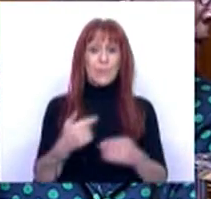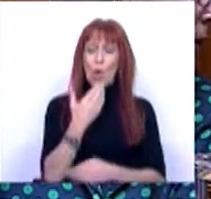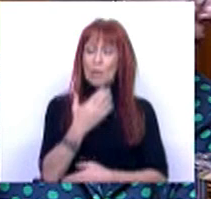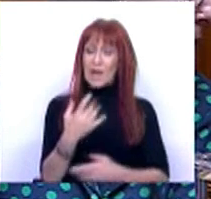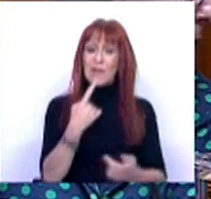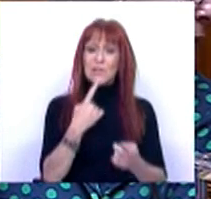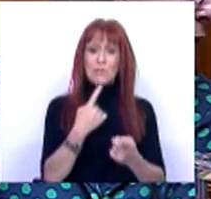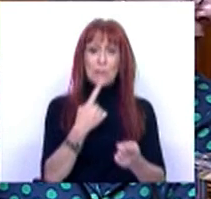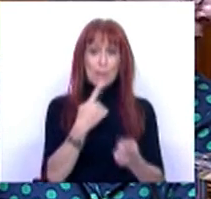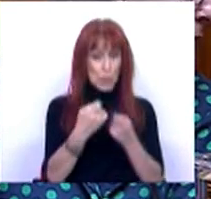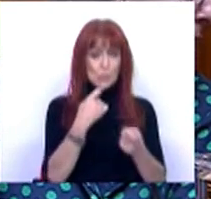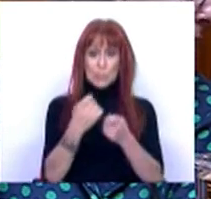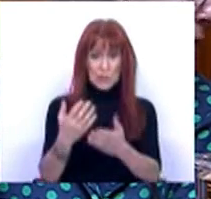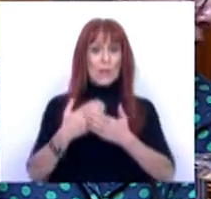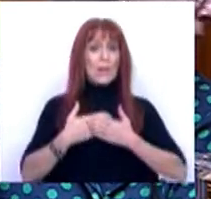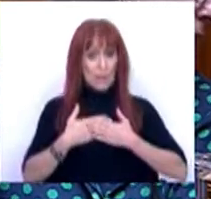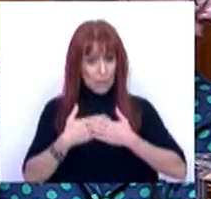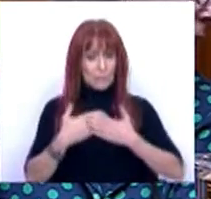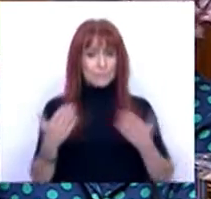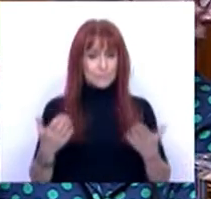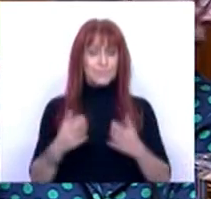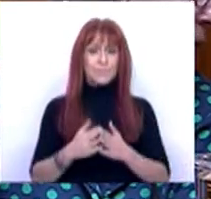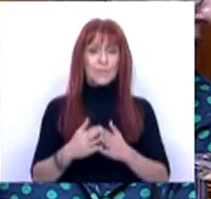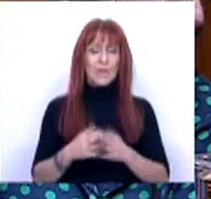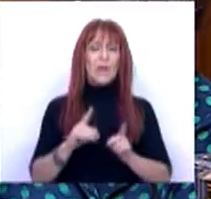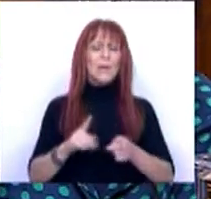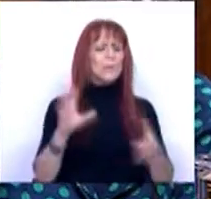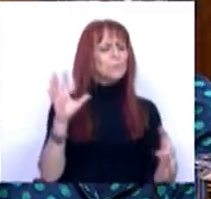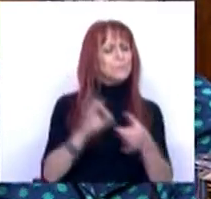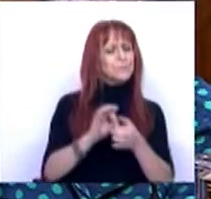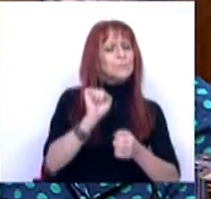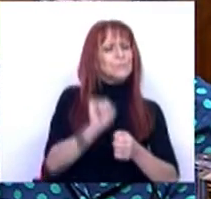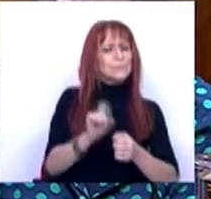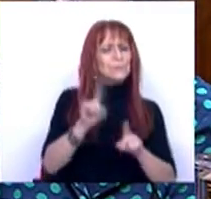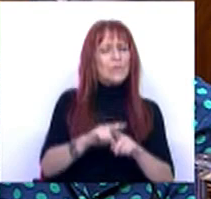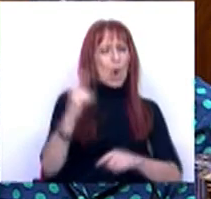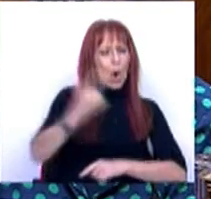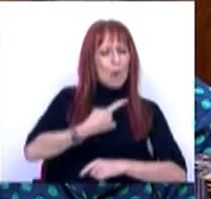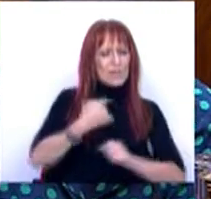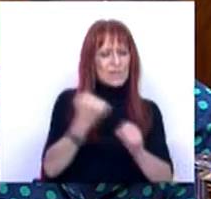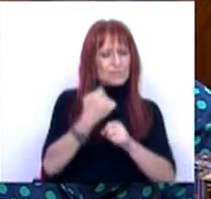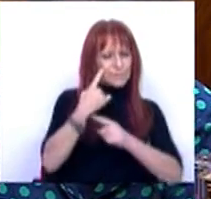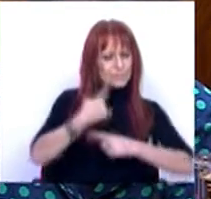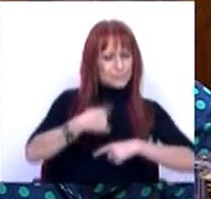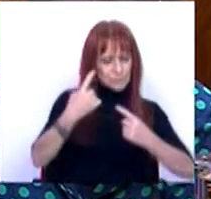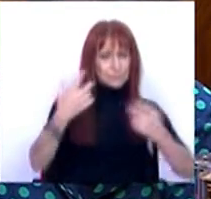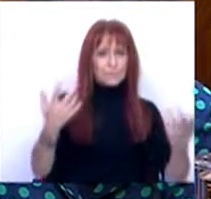agradeço as questões que aqui colocou, seja no que diz respeito às obrigações de serviço público,